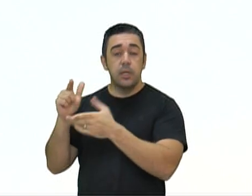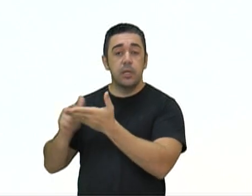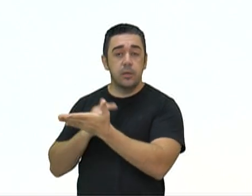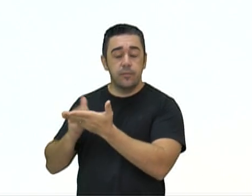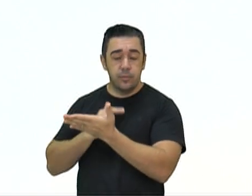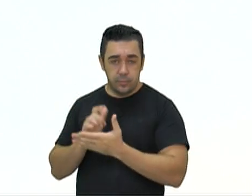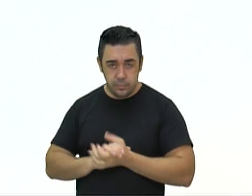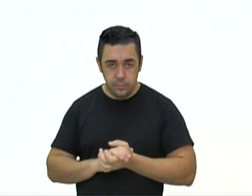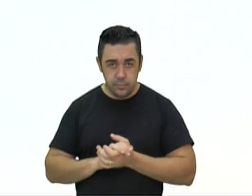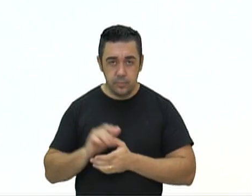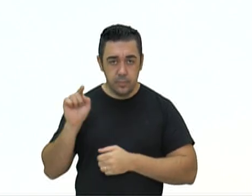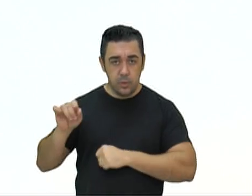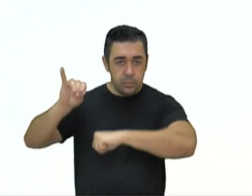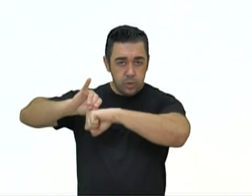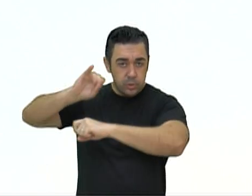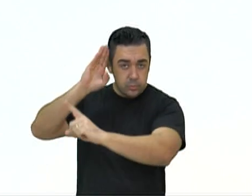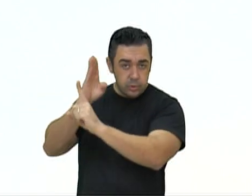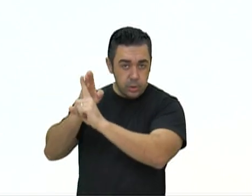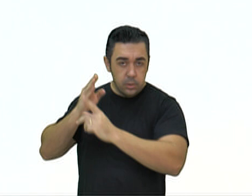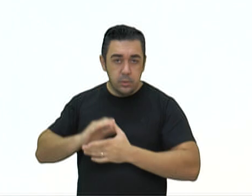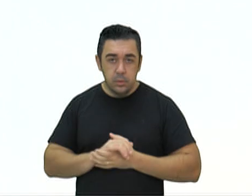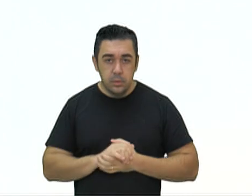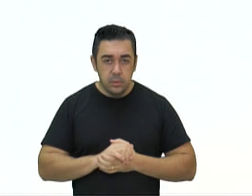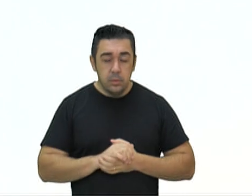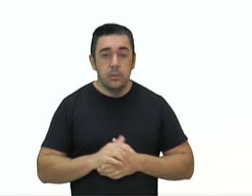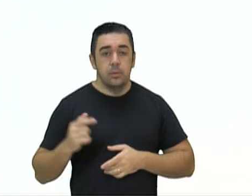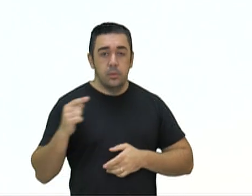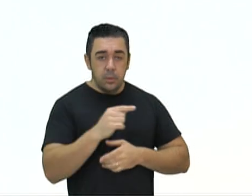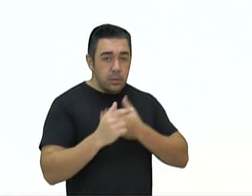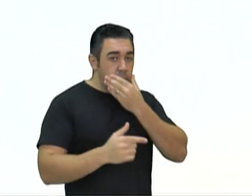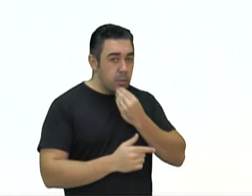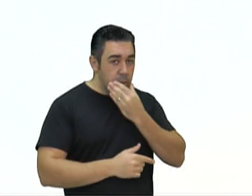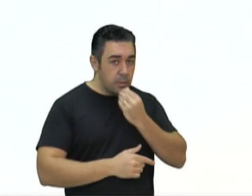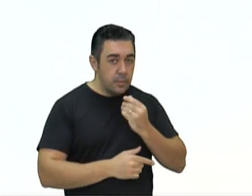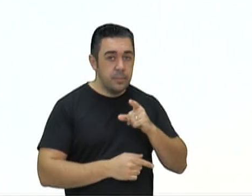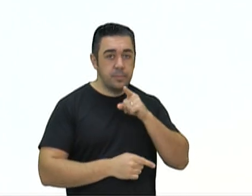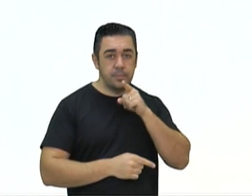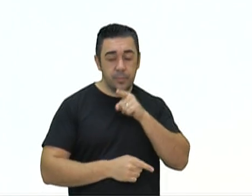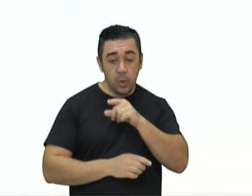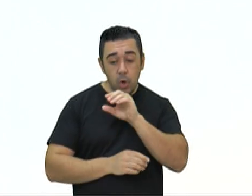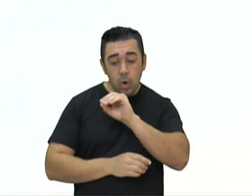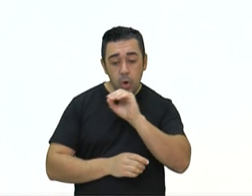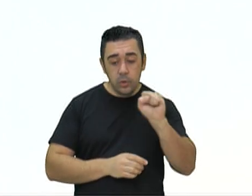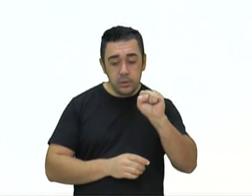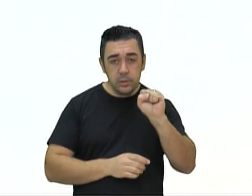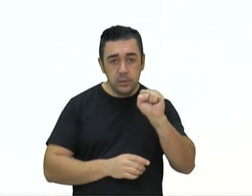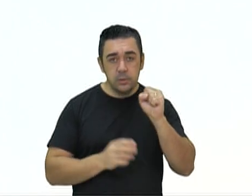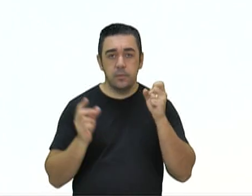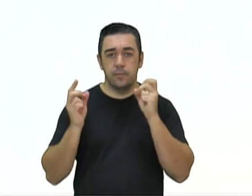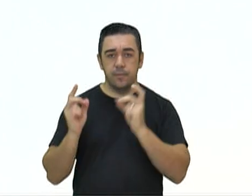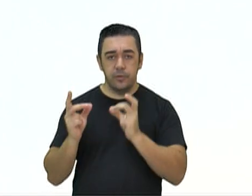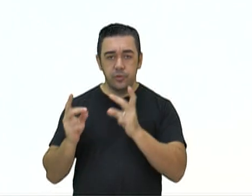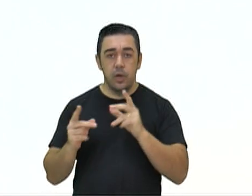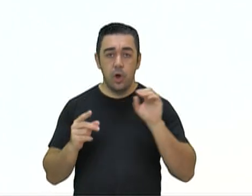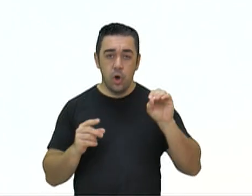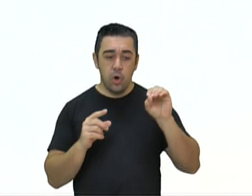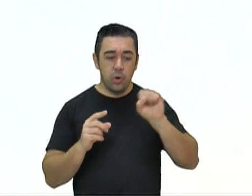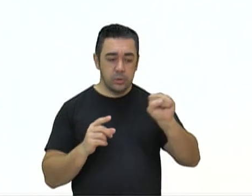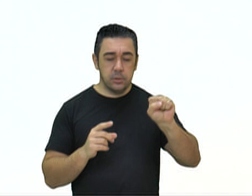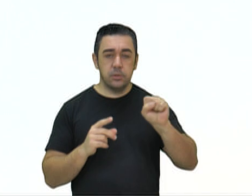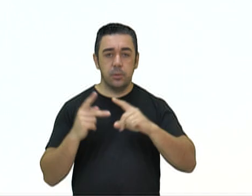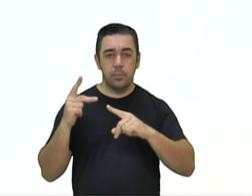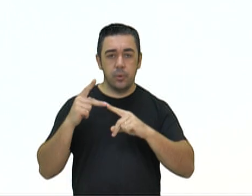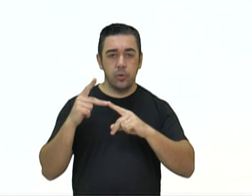livros, então é objeto direto. E se eu disser Carlos os vendia, vejam que esse os é um pronome que substitui a